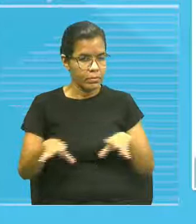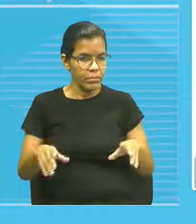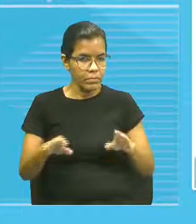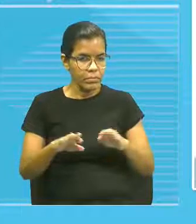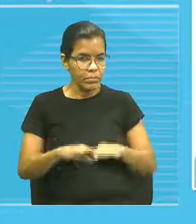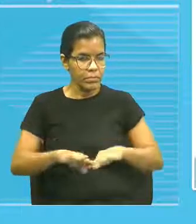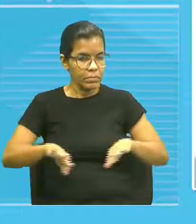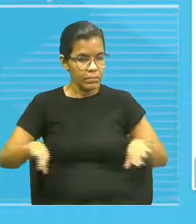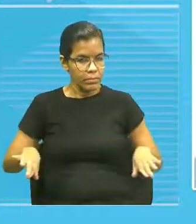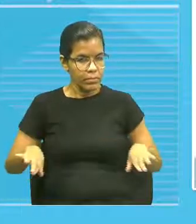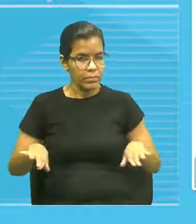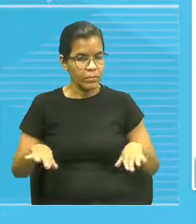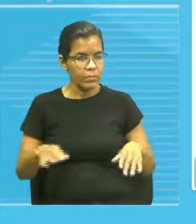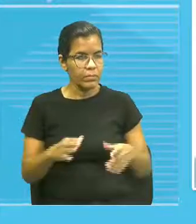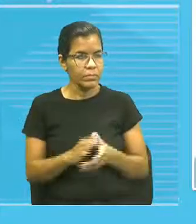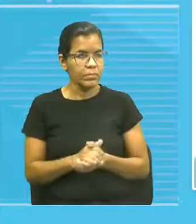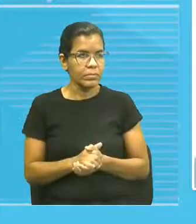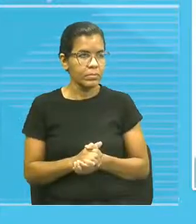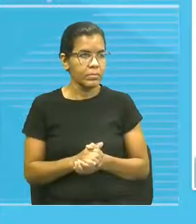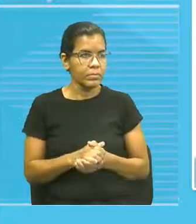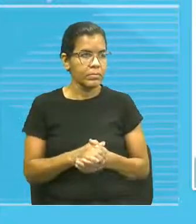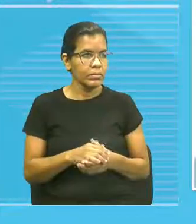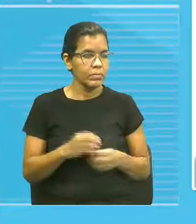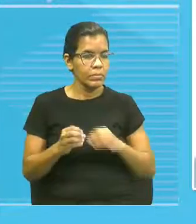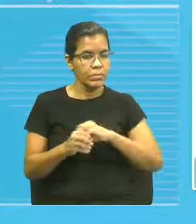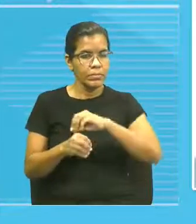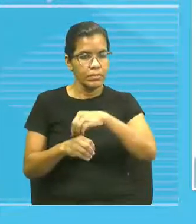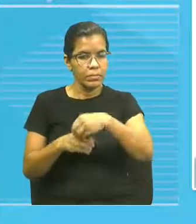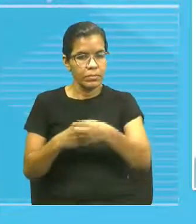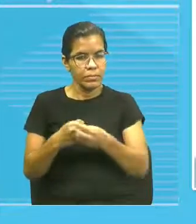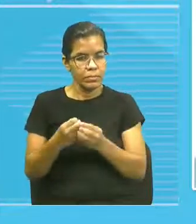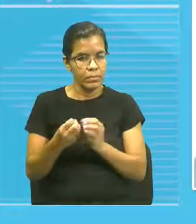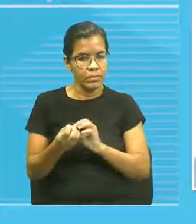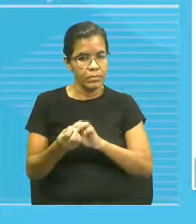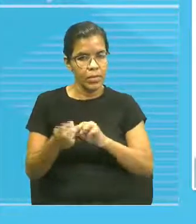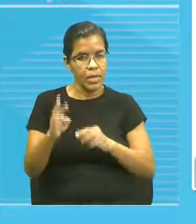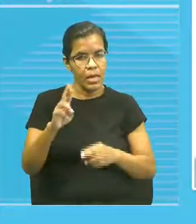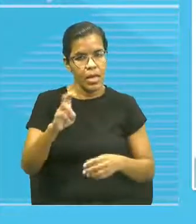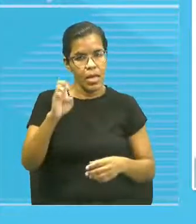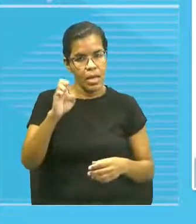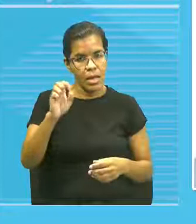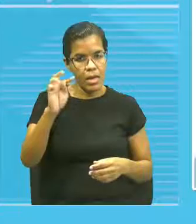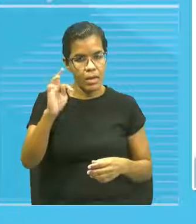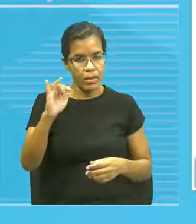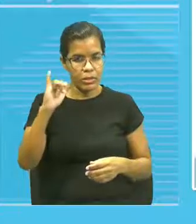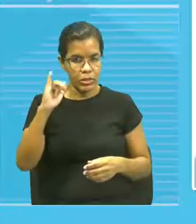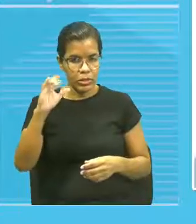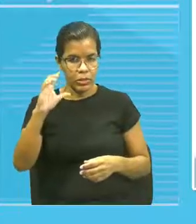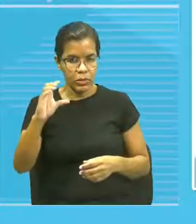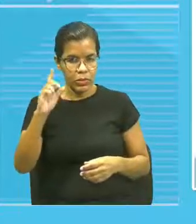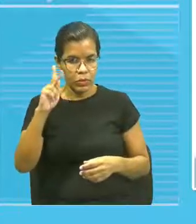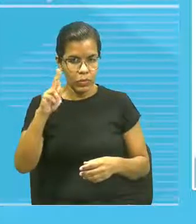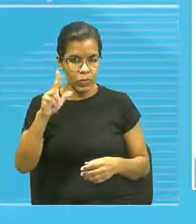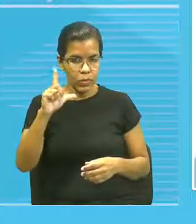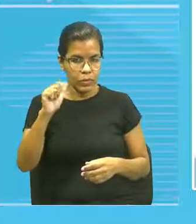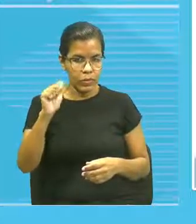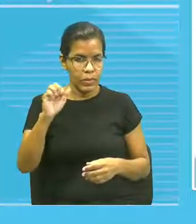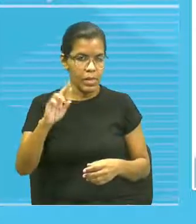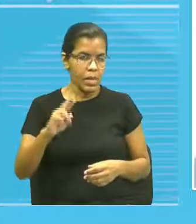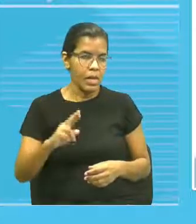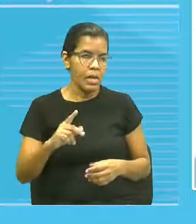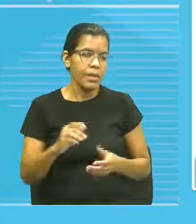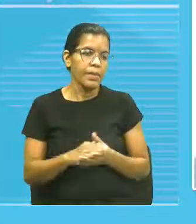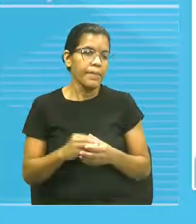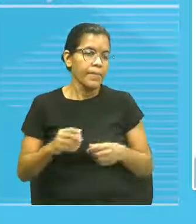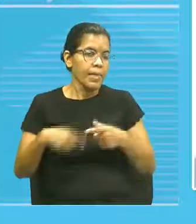separar essas partículas, é energia reticular. Quando, depois que